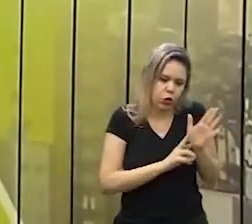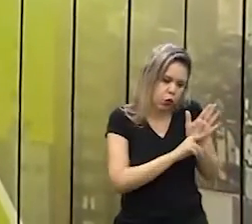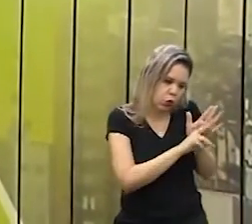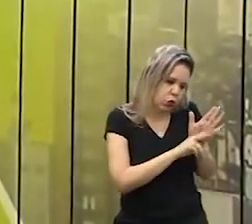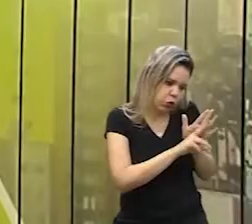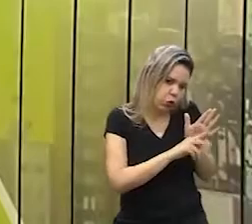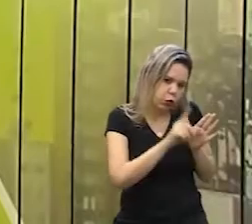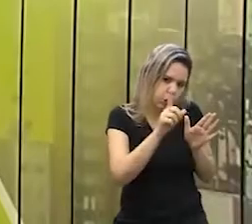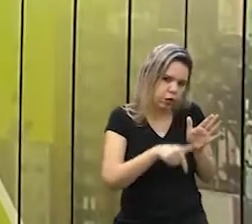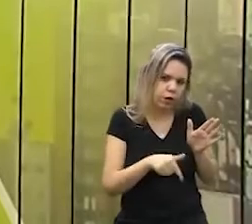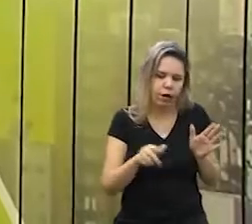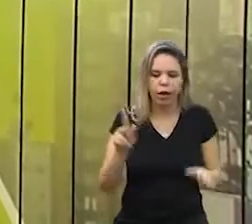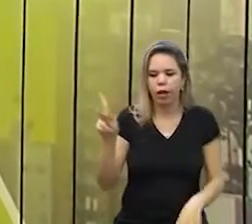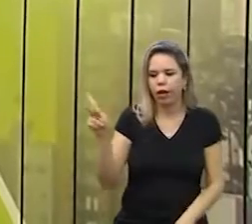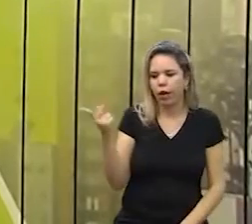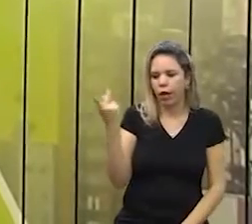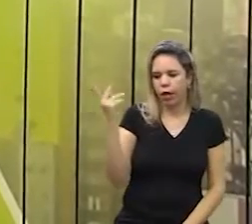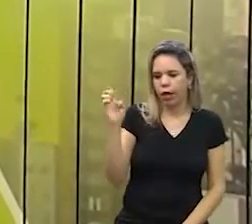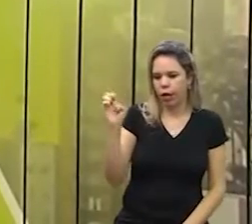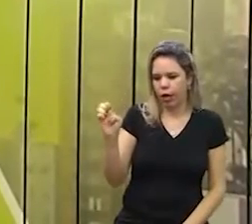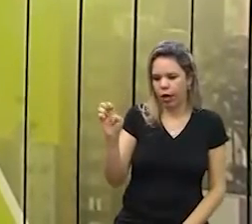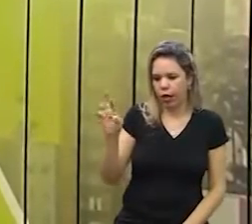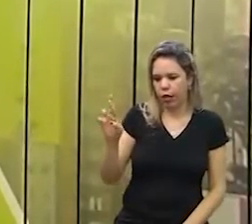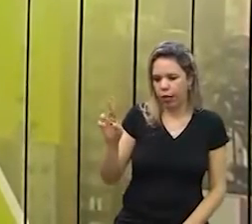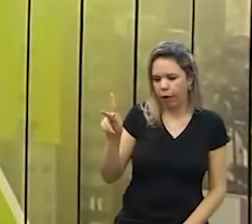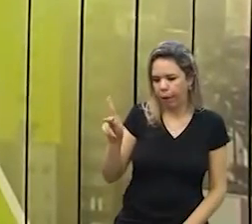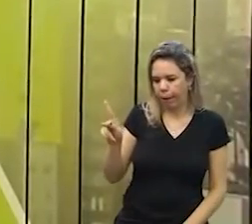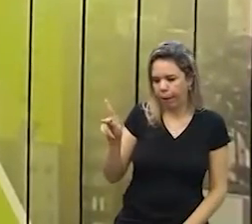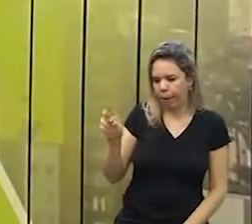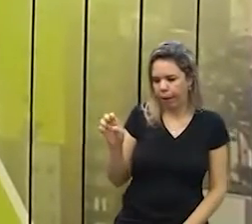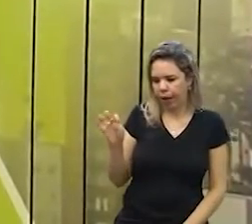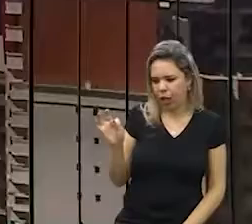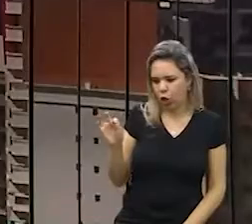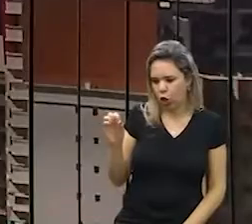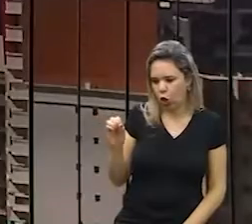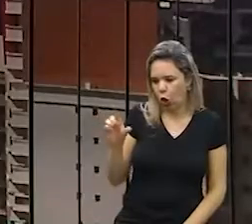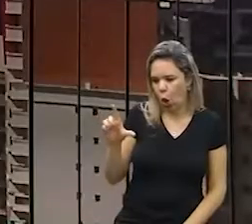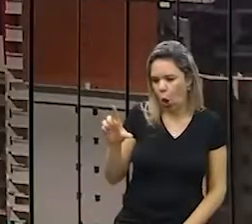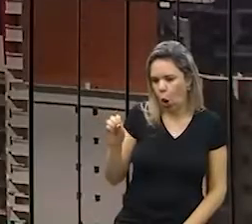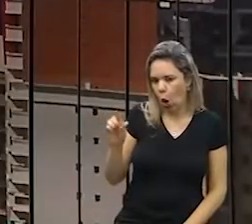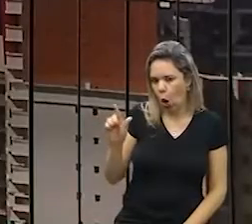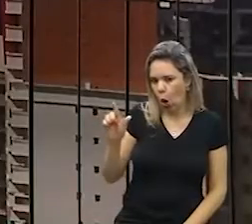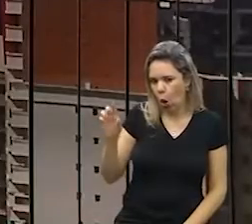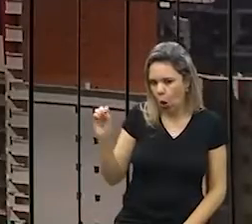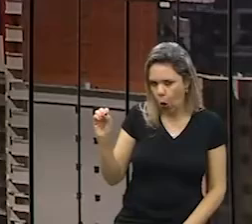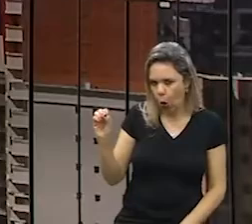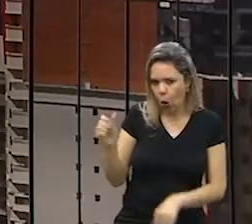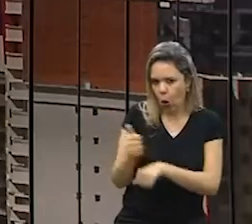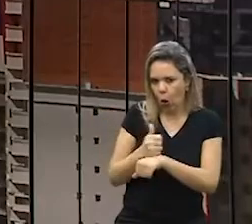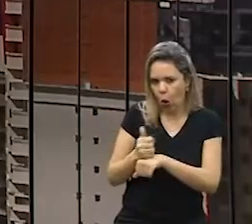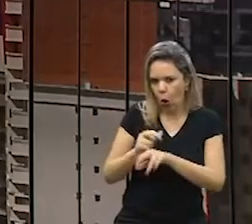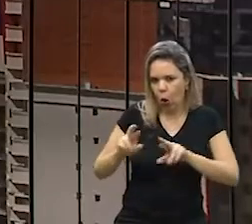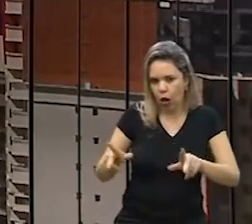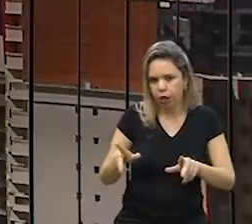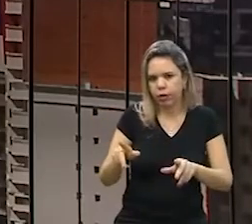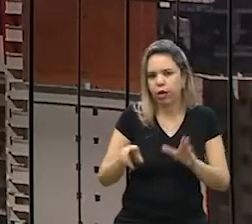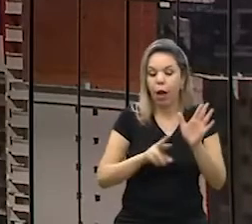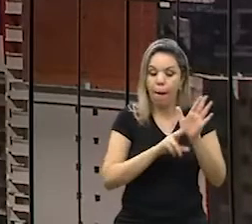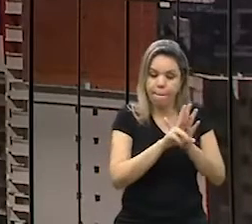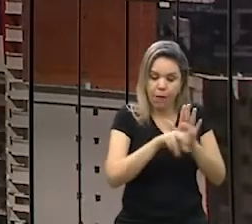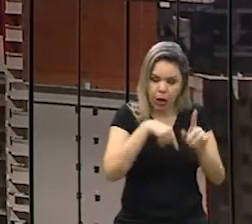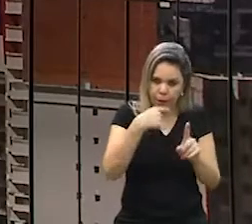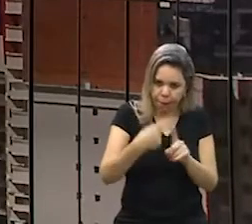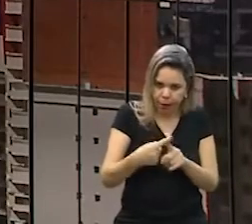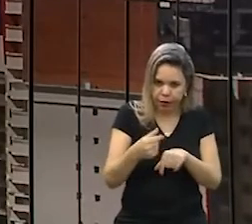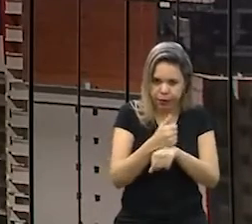biólogo herpetólogo, é isso mesmo? O que faz um biólogo herpetólogo? Isso, além de biólogo, eu